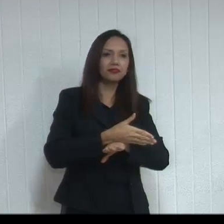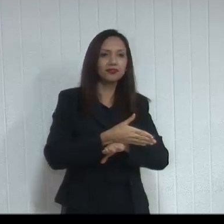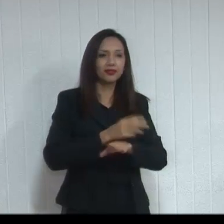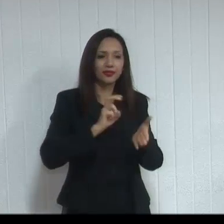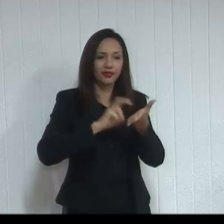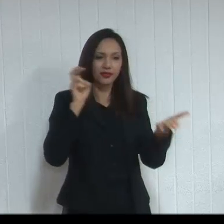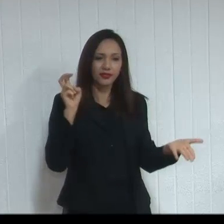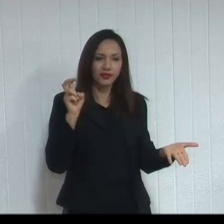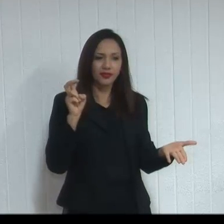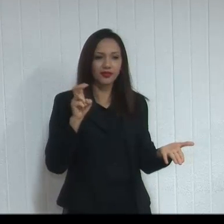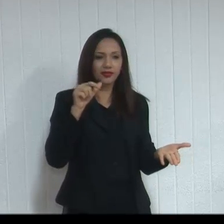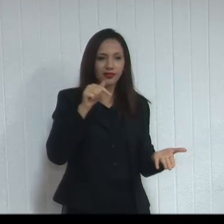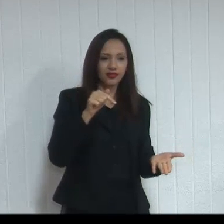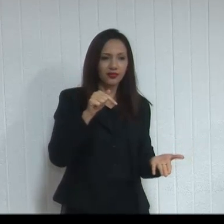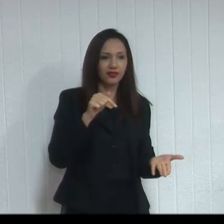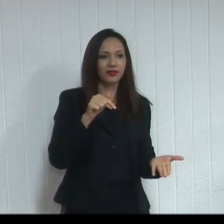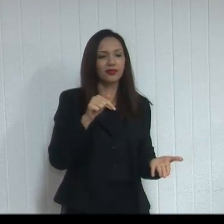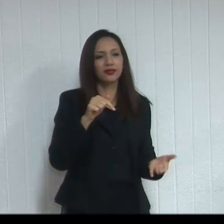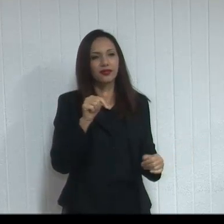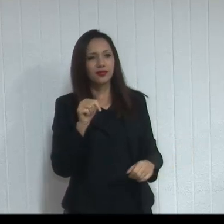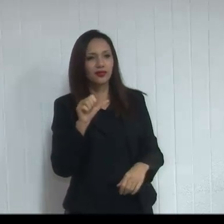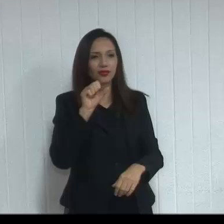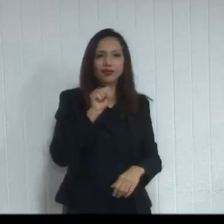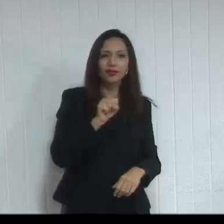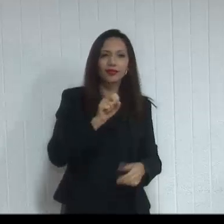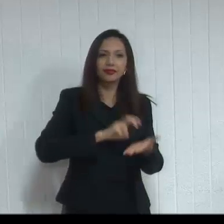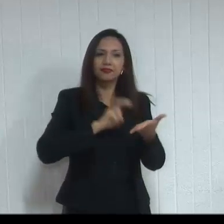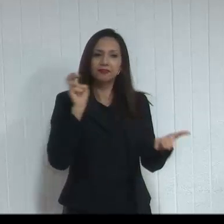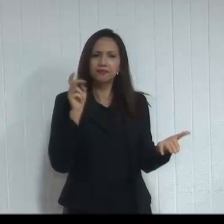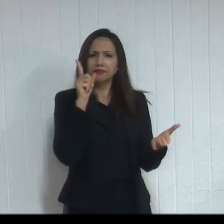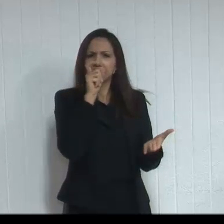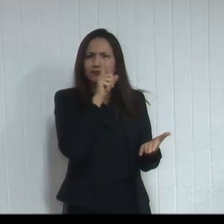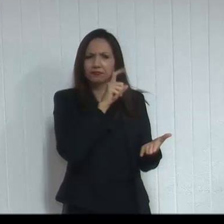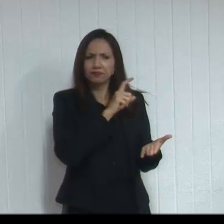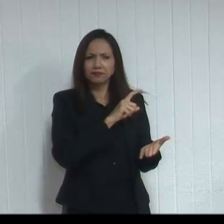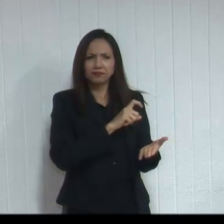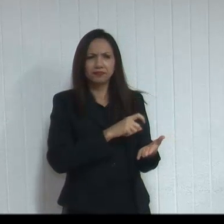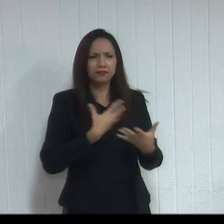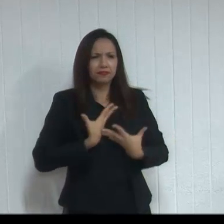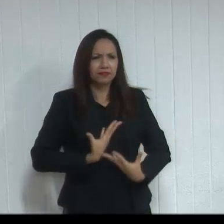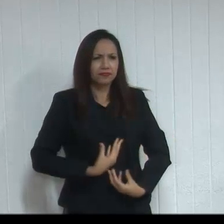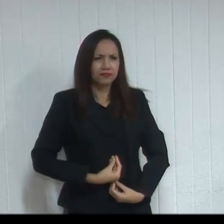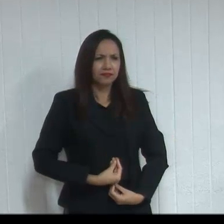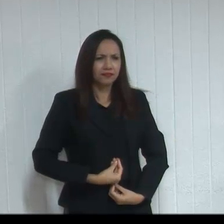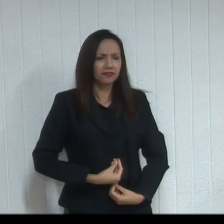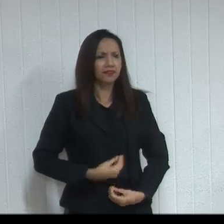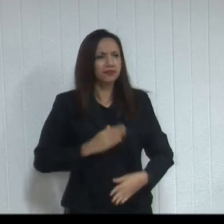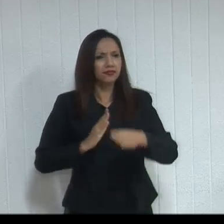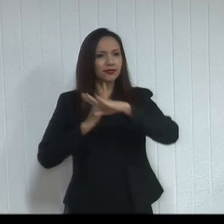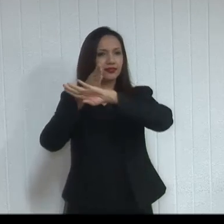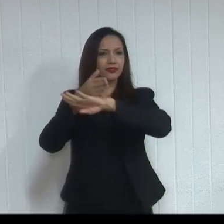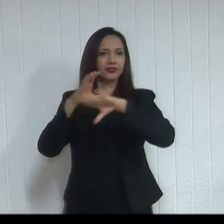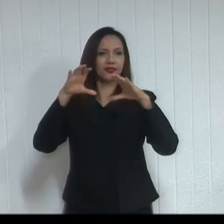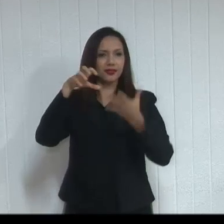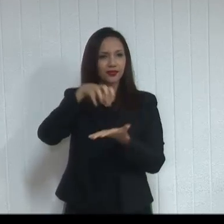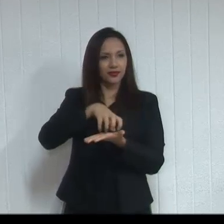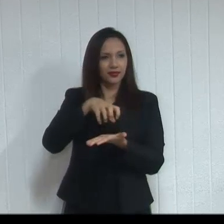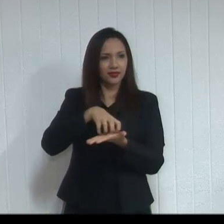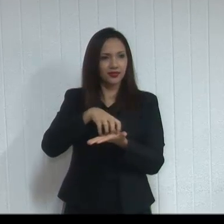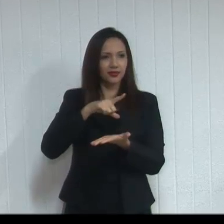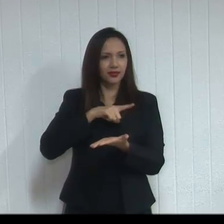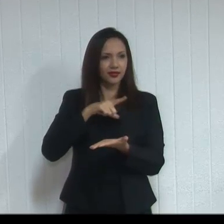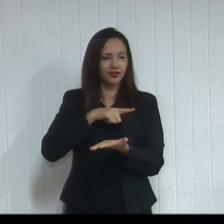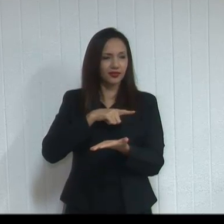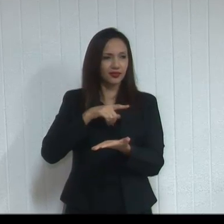8 da manhã, fica muito difícil, é desgastante o trânsito para quem tem que subir para o centro. Não é? Porque